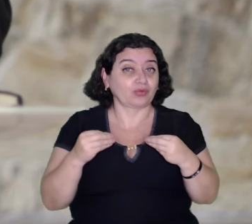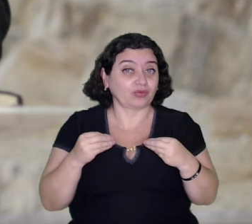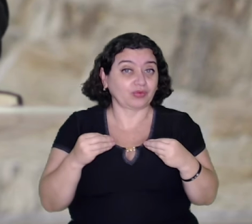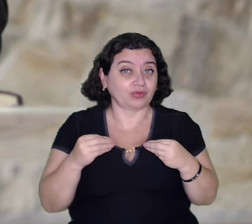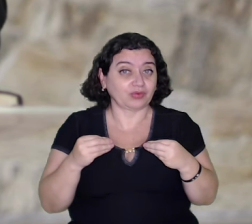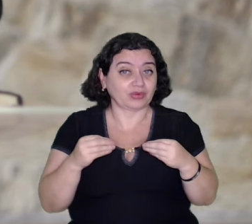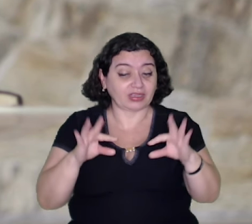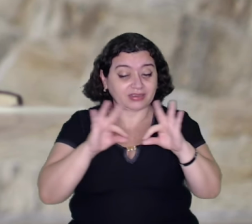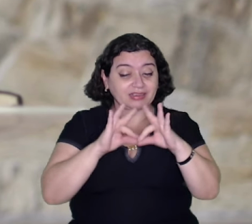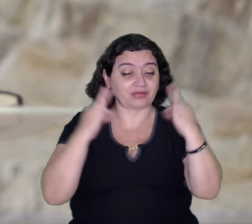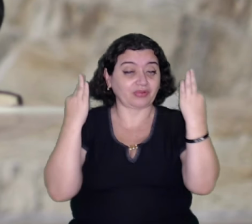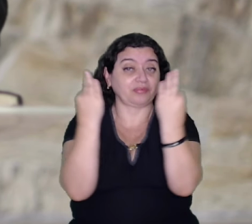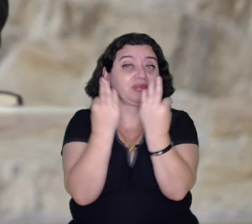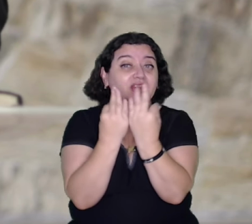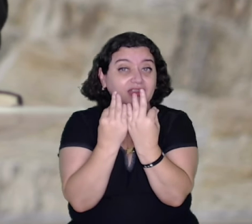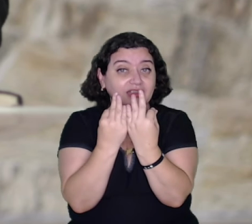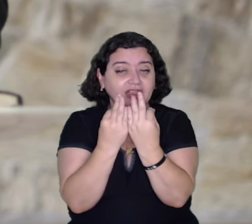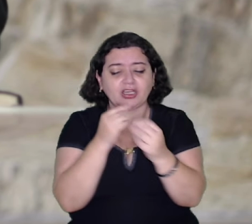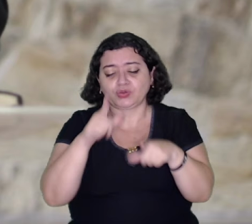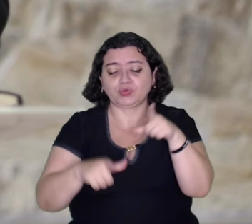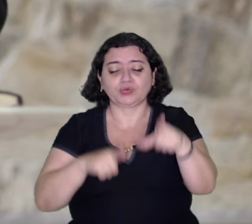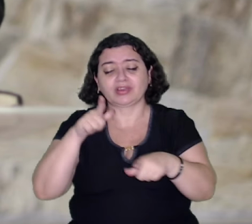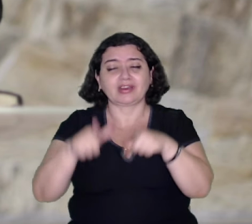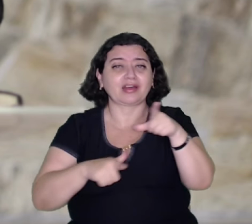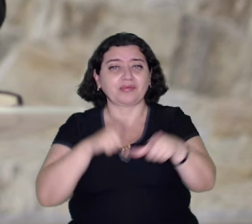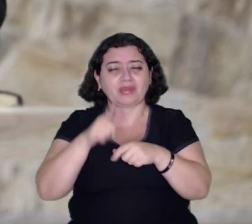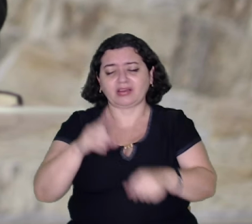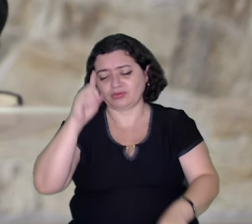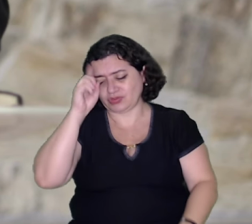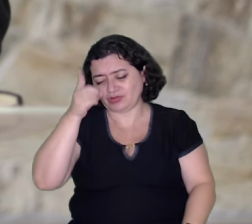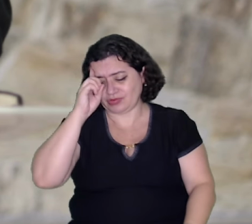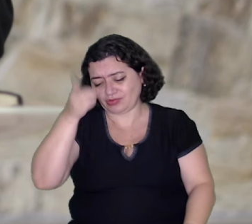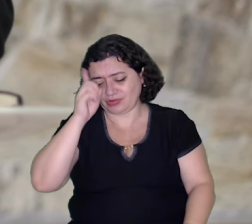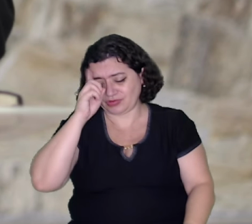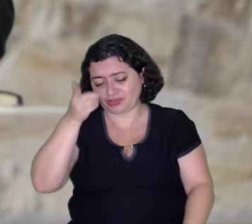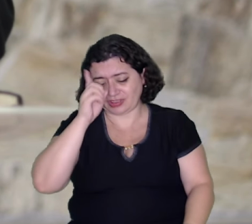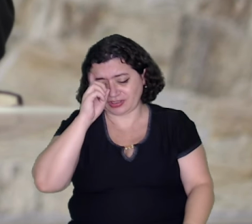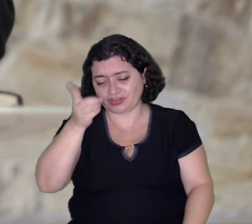na família, no trabalho, no dia a dia,